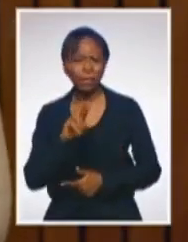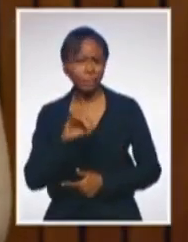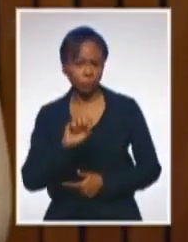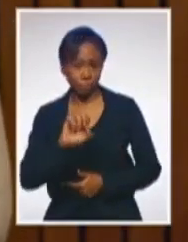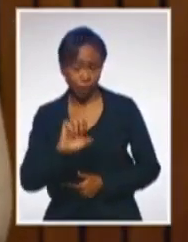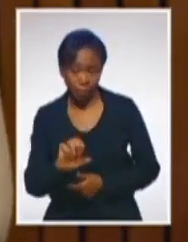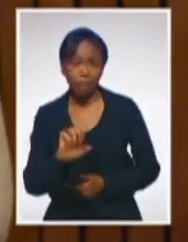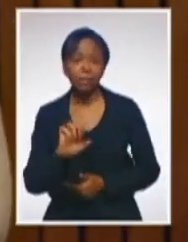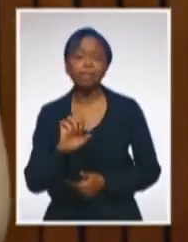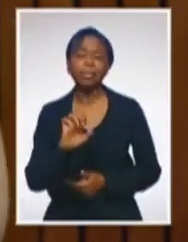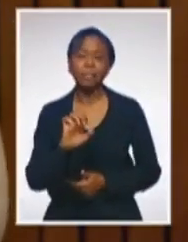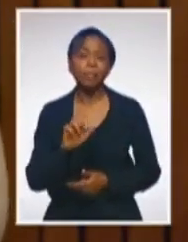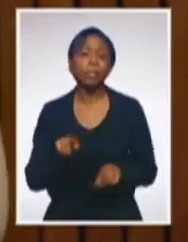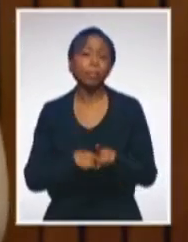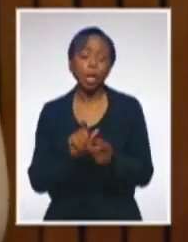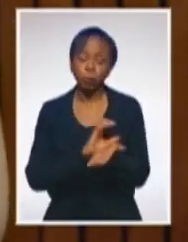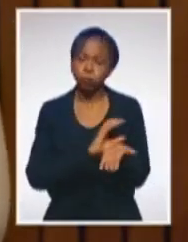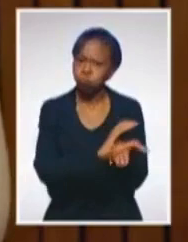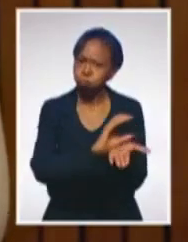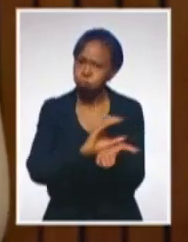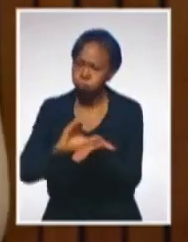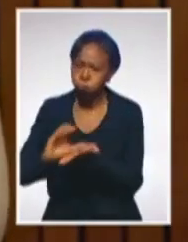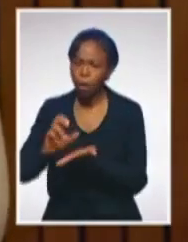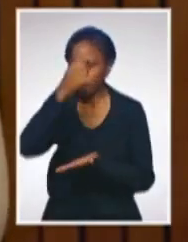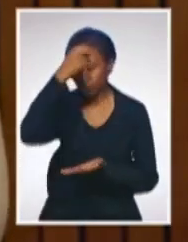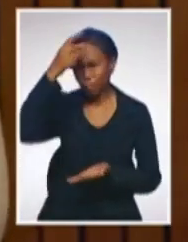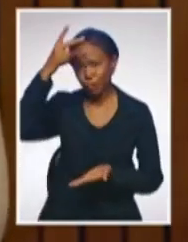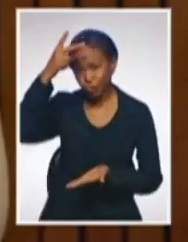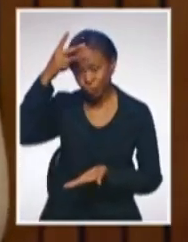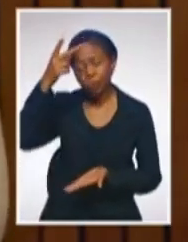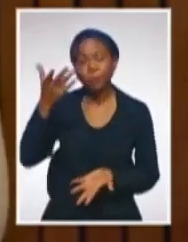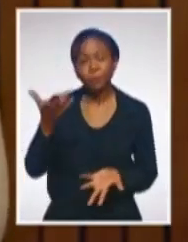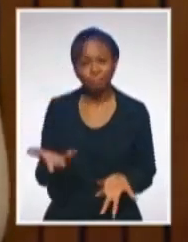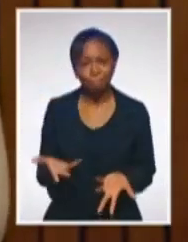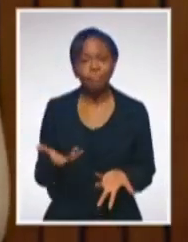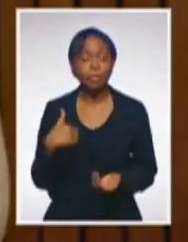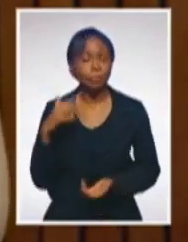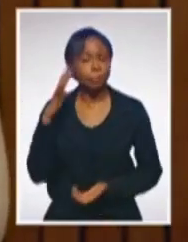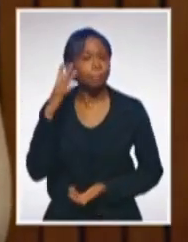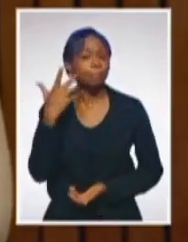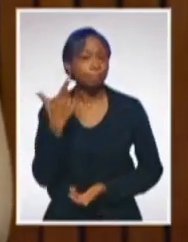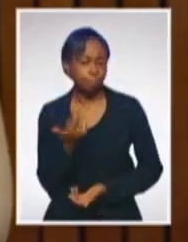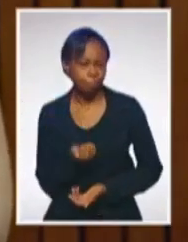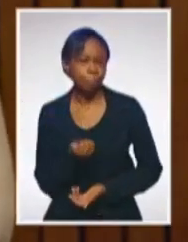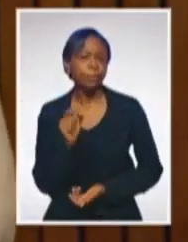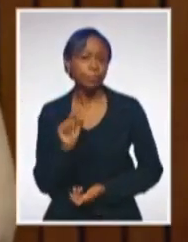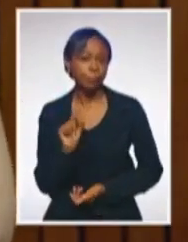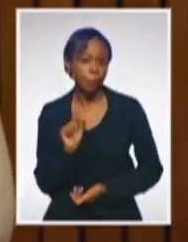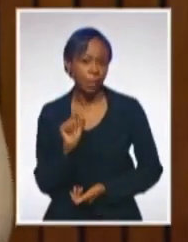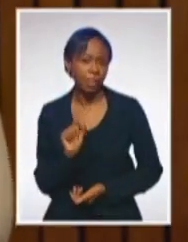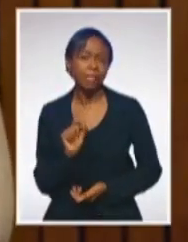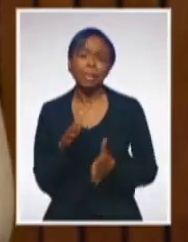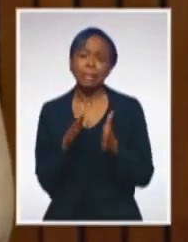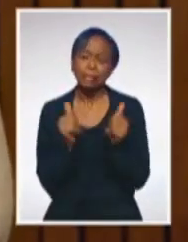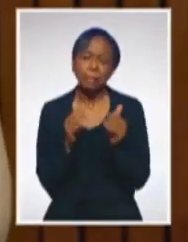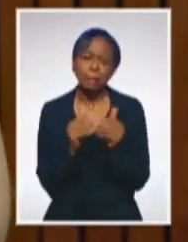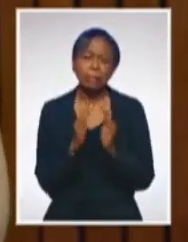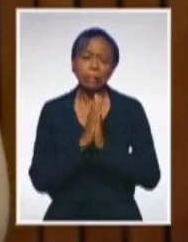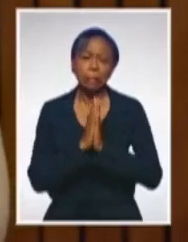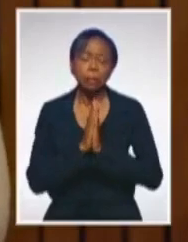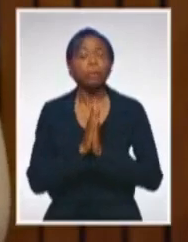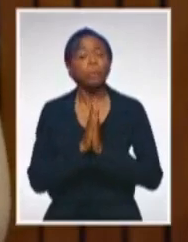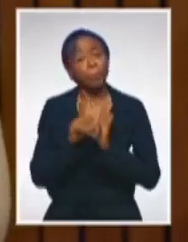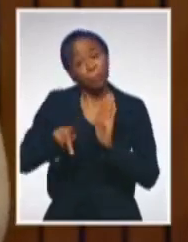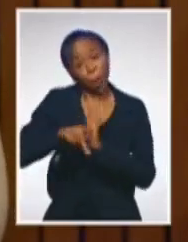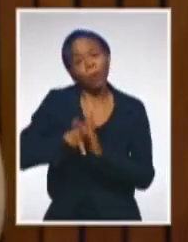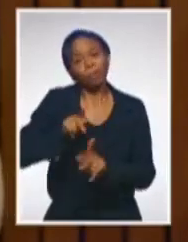que os municípios têm direito. Então, acho que esse clamor vem da